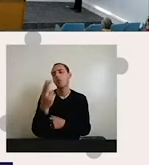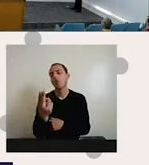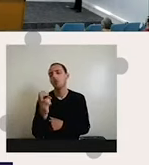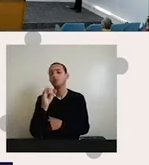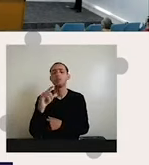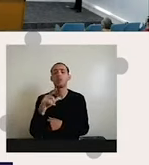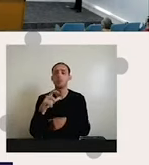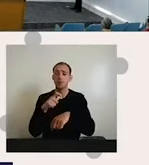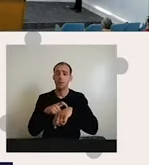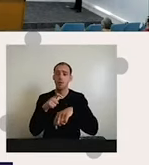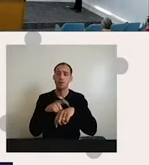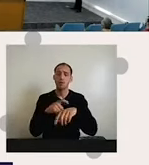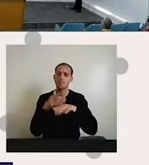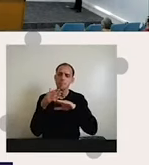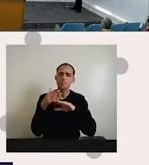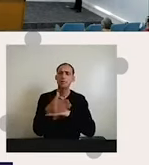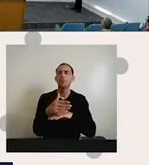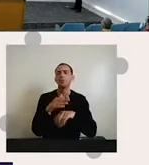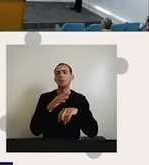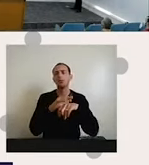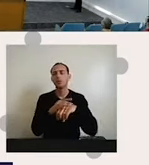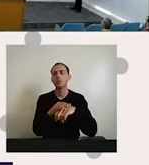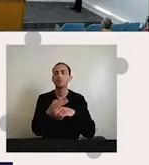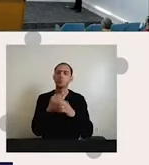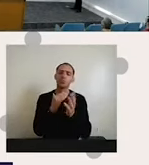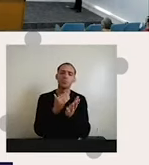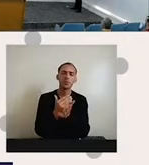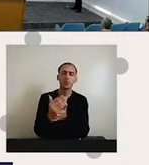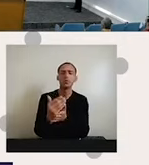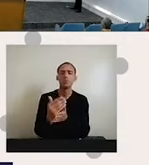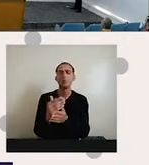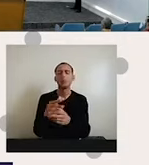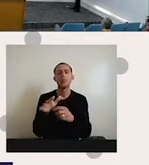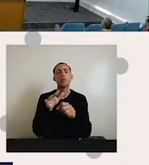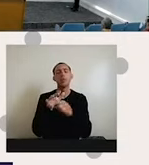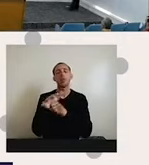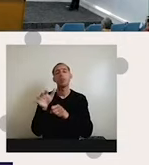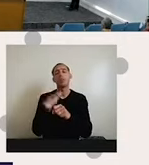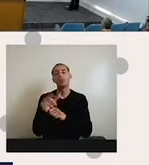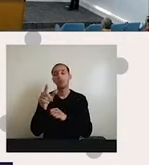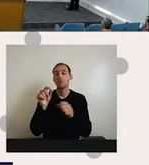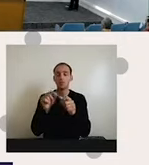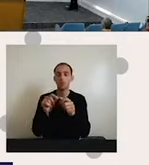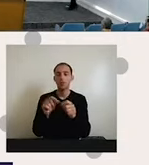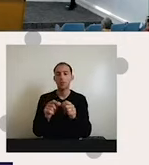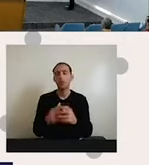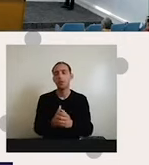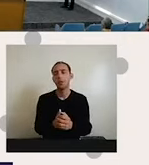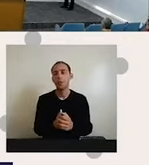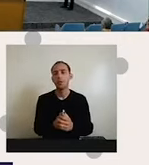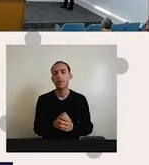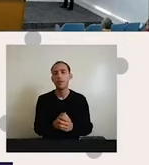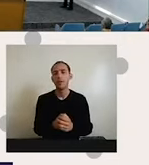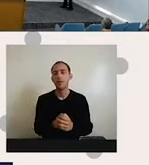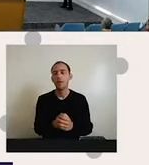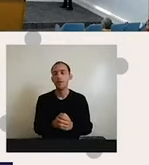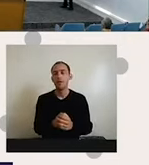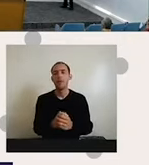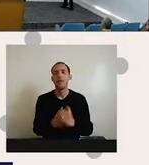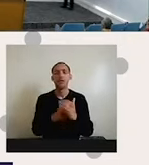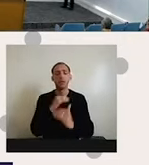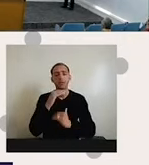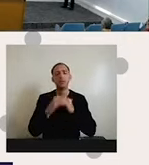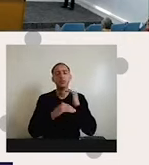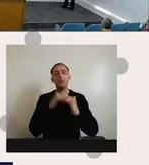da função é insuficiente para você fazer uma correlação de temporalidade, de desenvolvimento do quadro clínico, conforme o início da